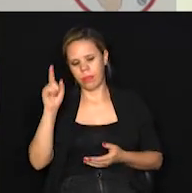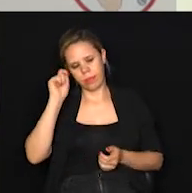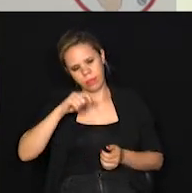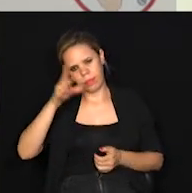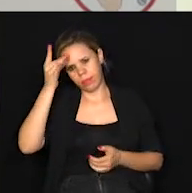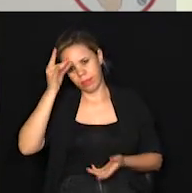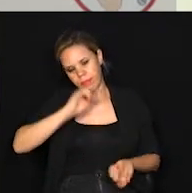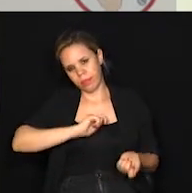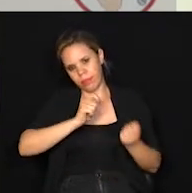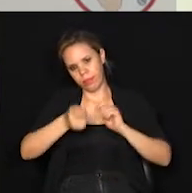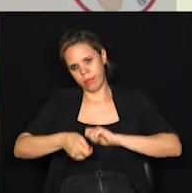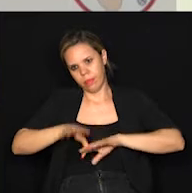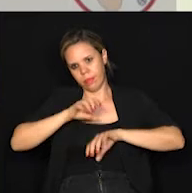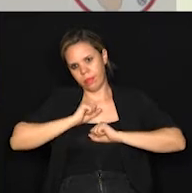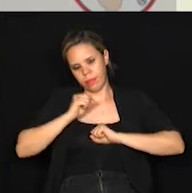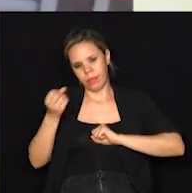havia